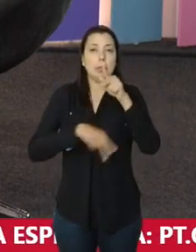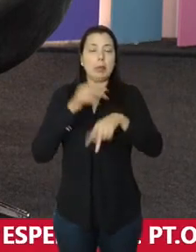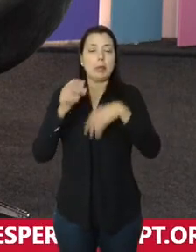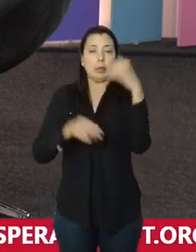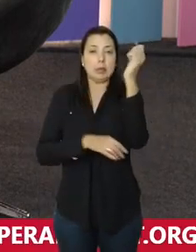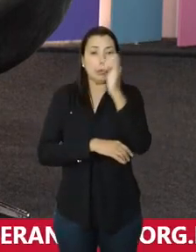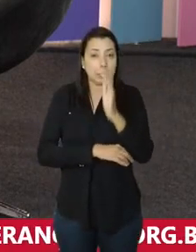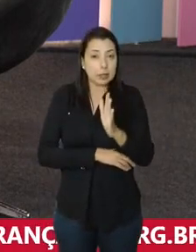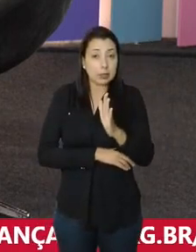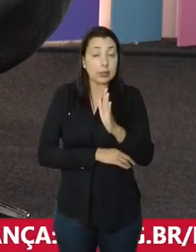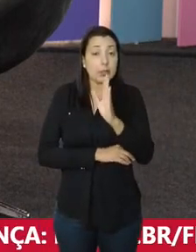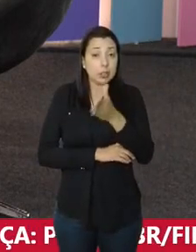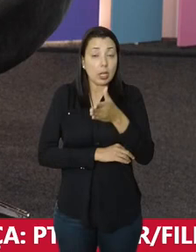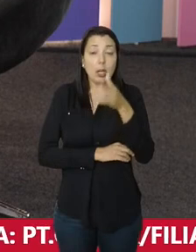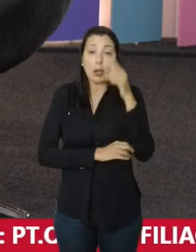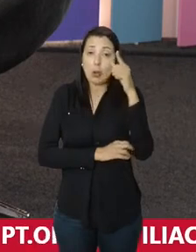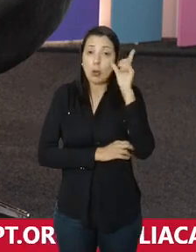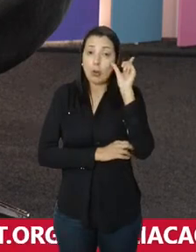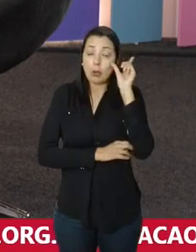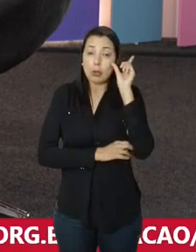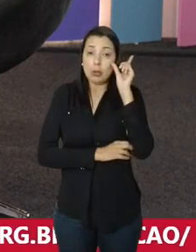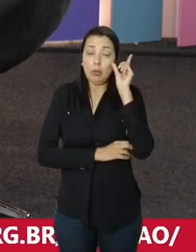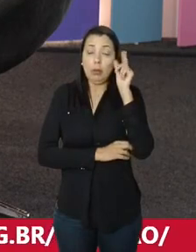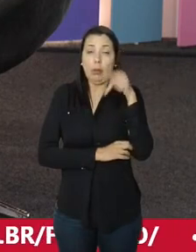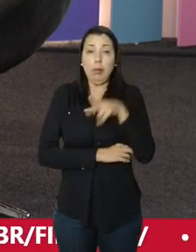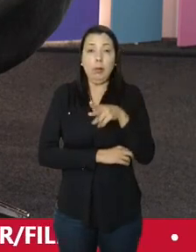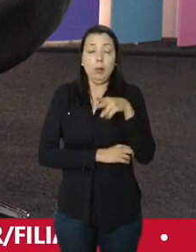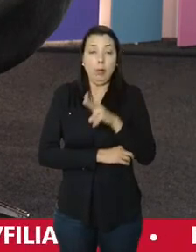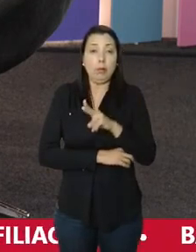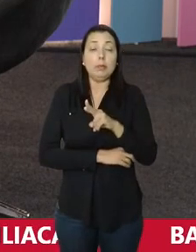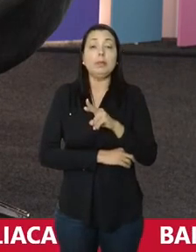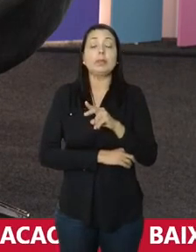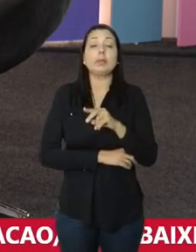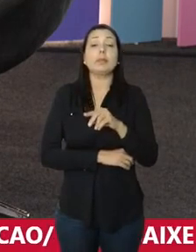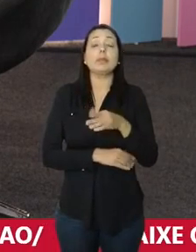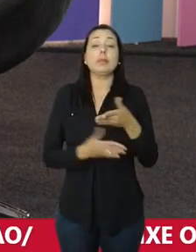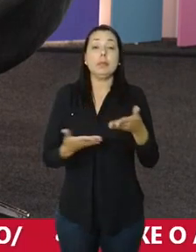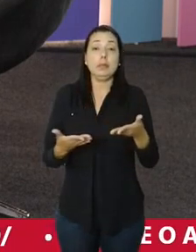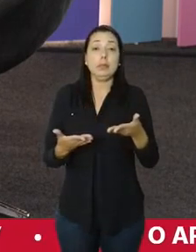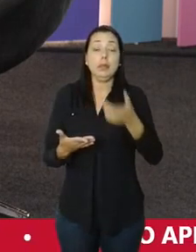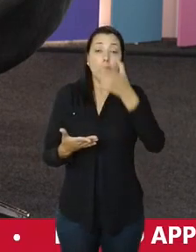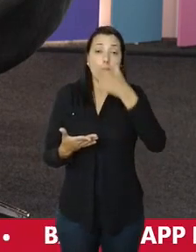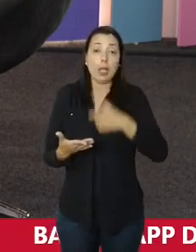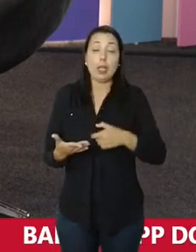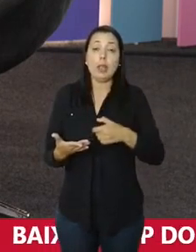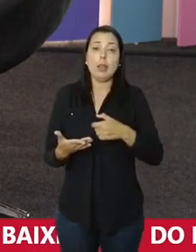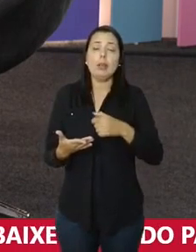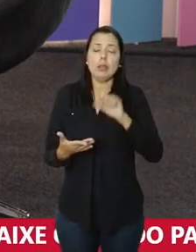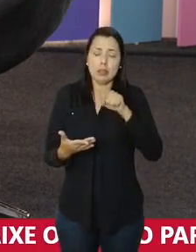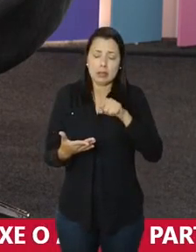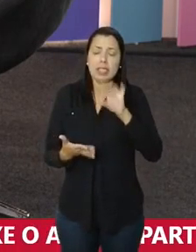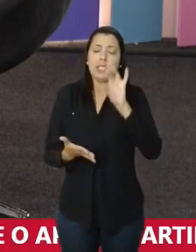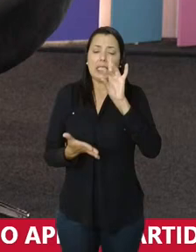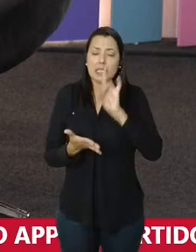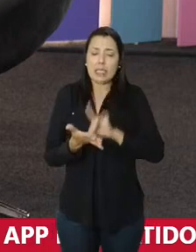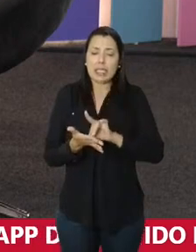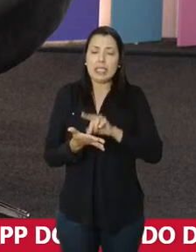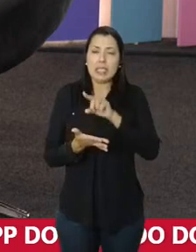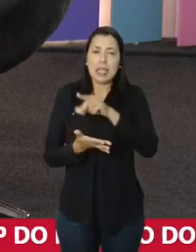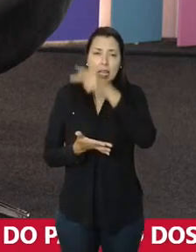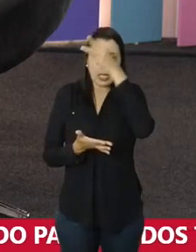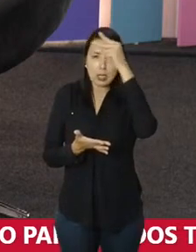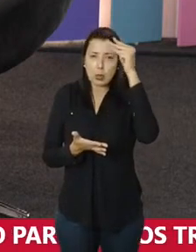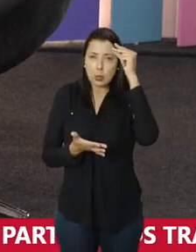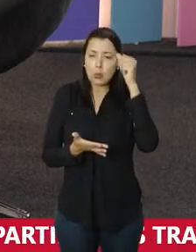brasileiro. Como disse ontem, a cada instante, a cada segundo que passa, eu sou mais convencida da inocência dessa